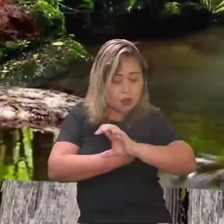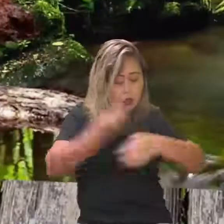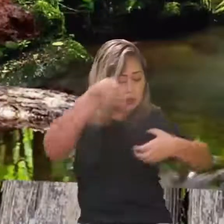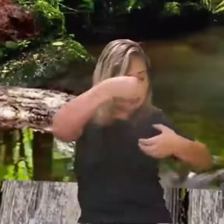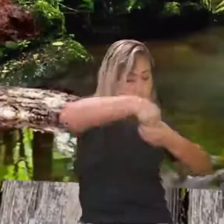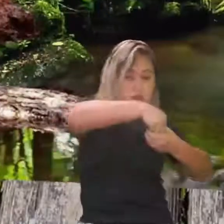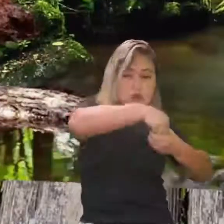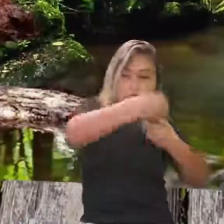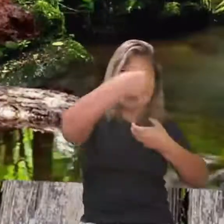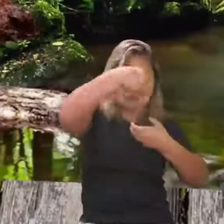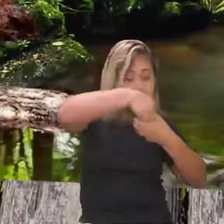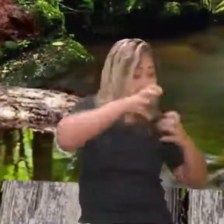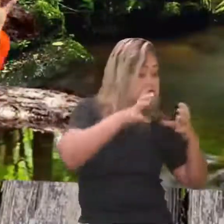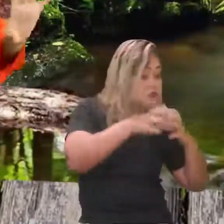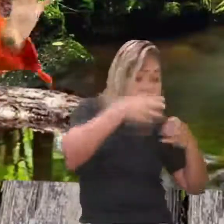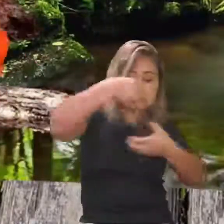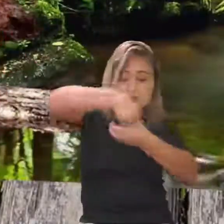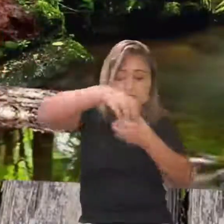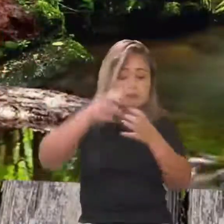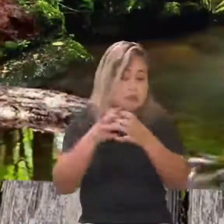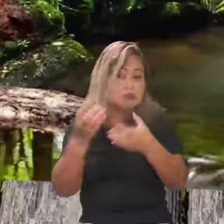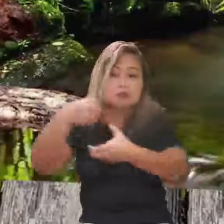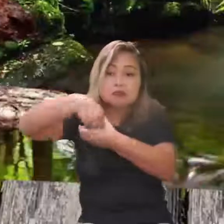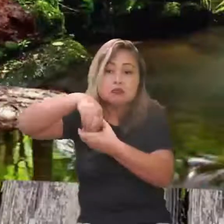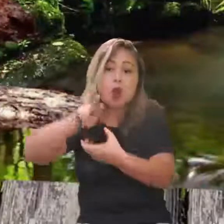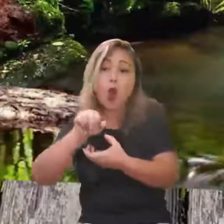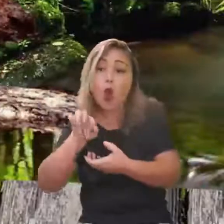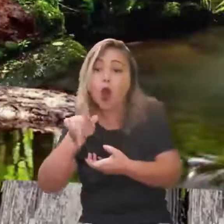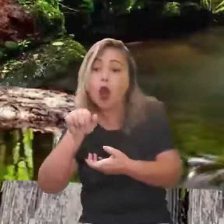inclui cada grupo de organismo.